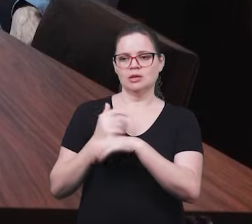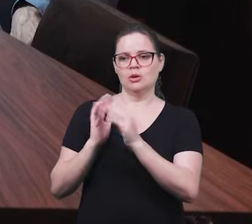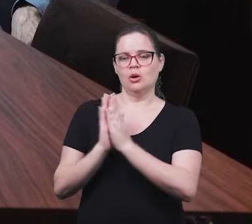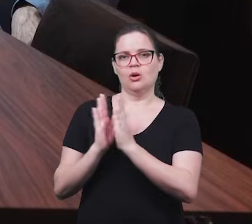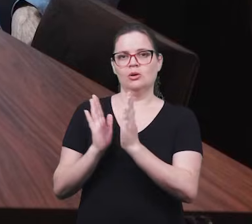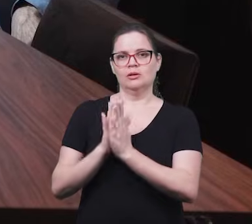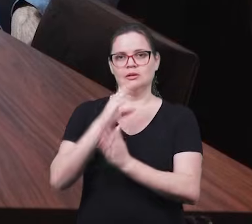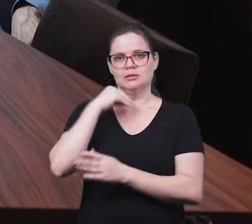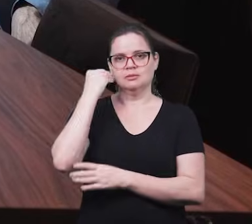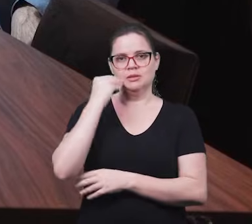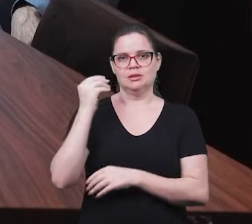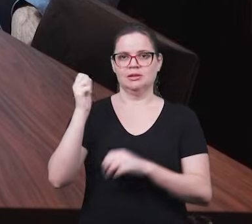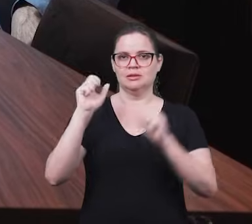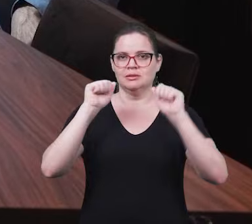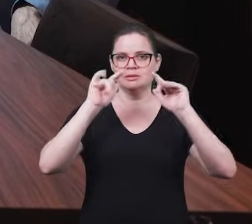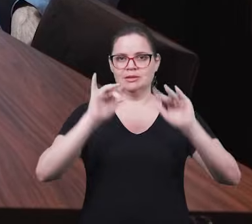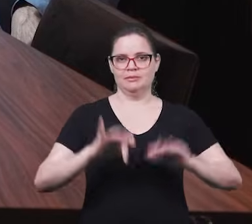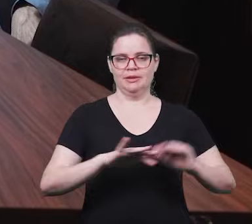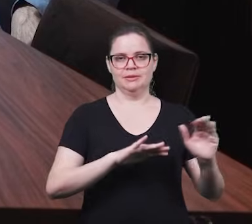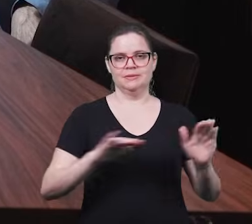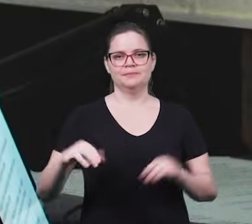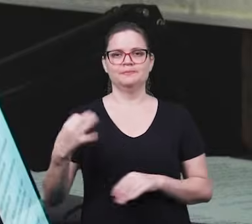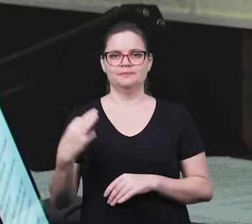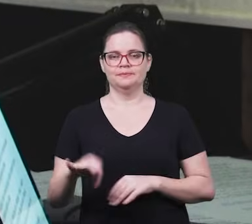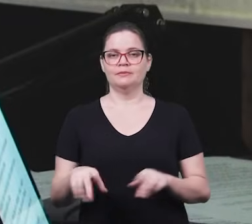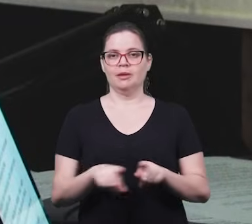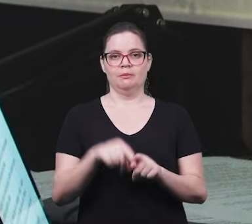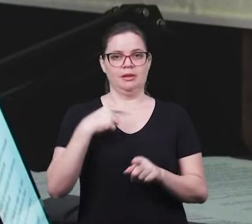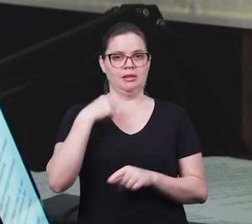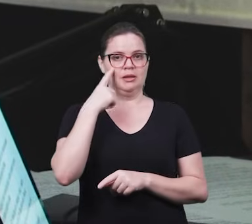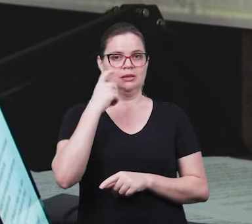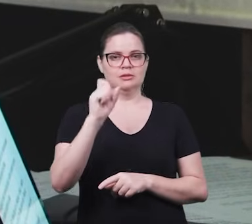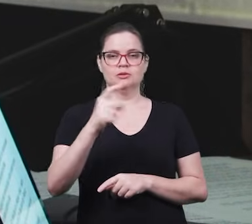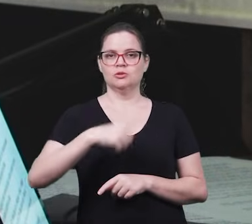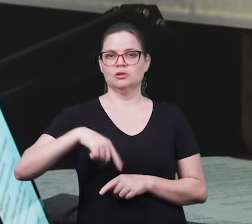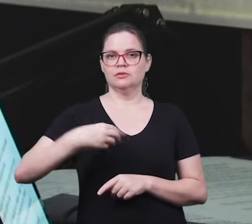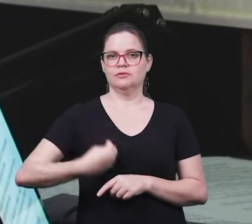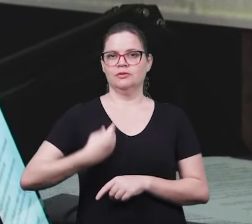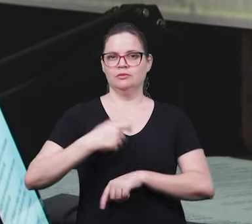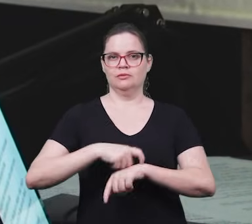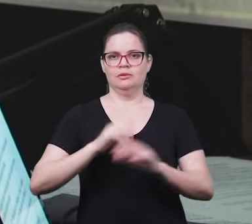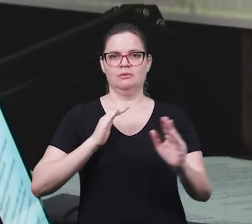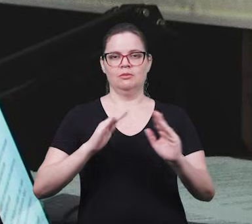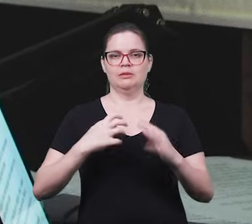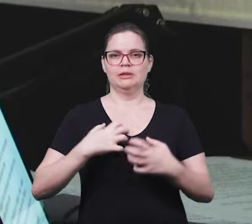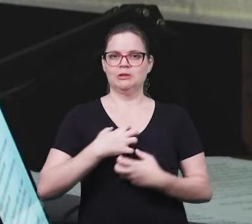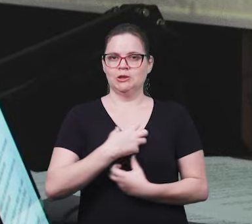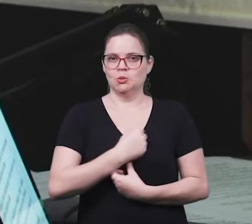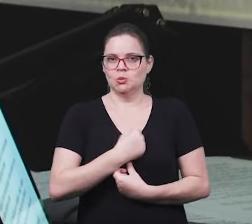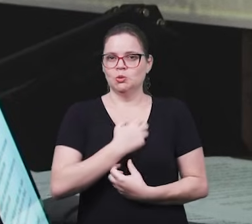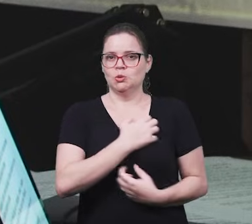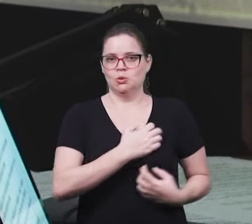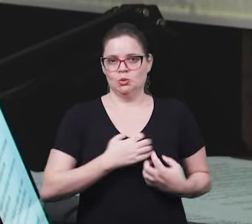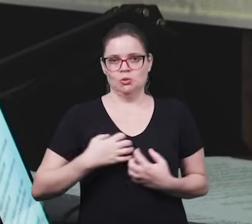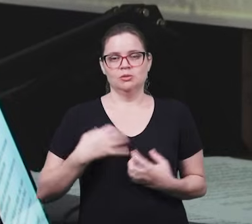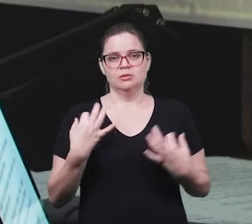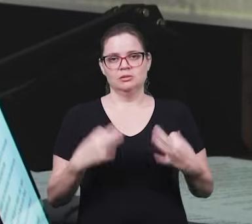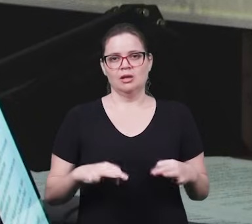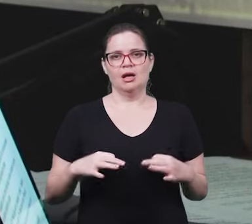vivendo essa bênção. Isso mesmo, é um ponto interessante, é que nós vivemos um tempo de muitas angústias, né?